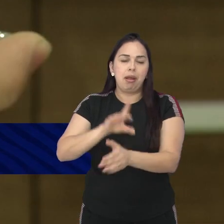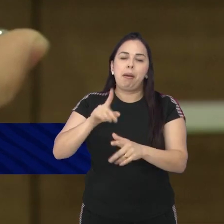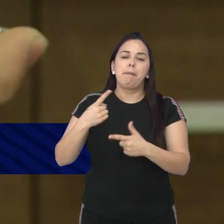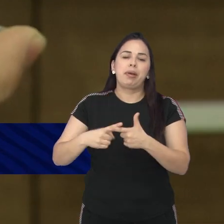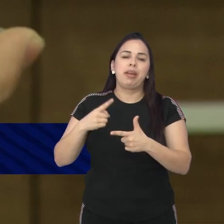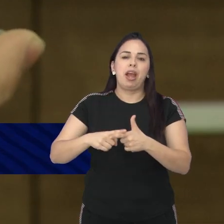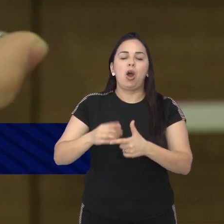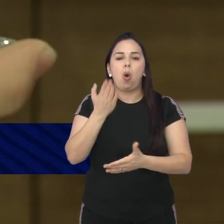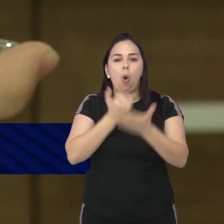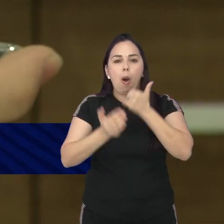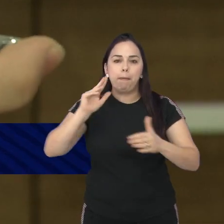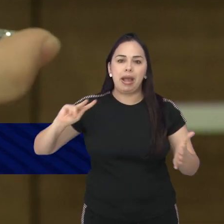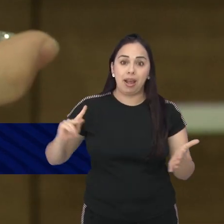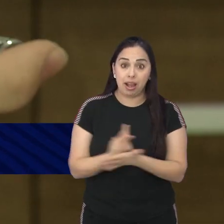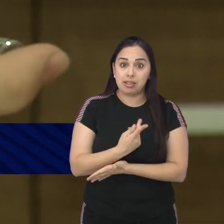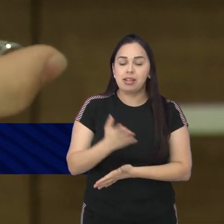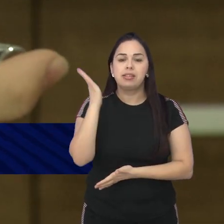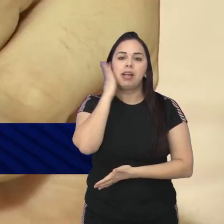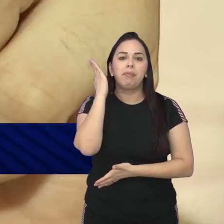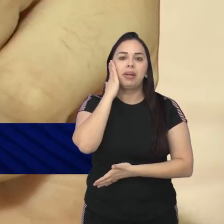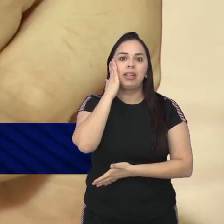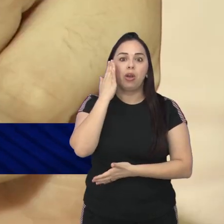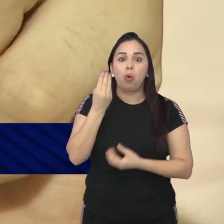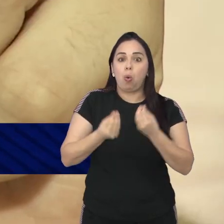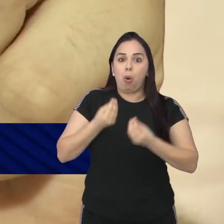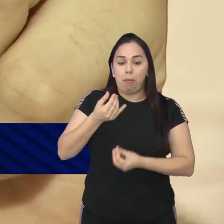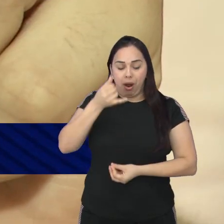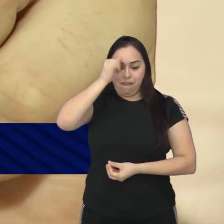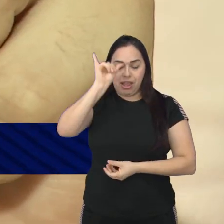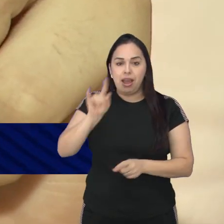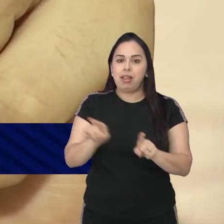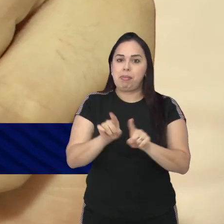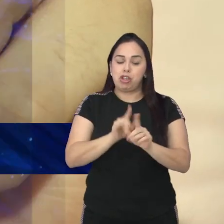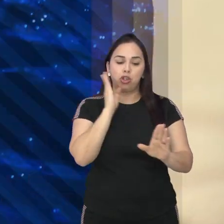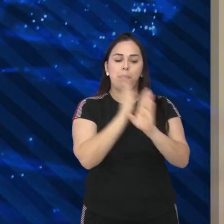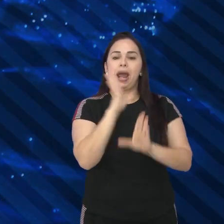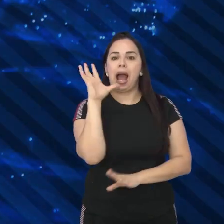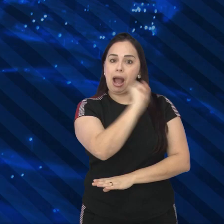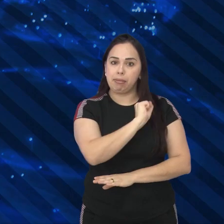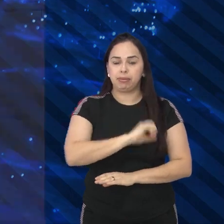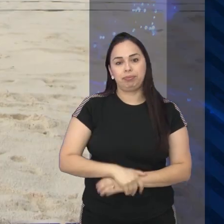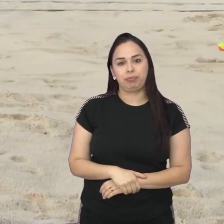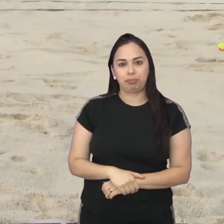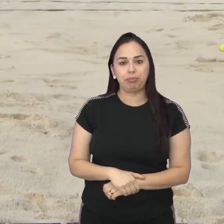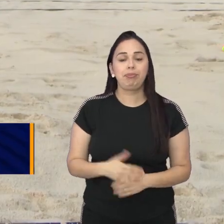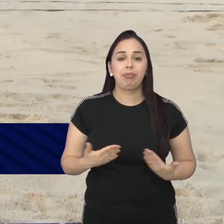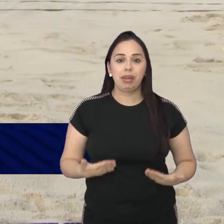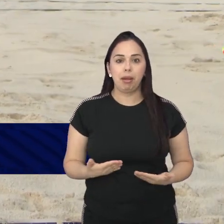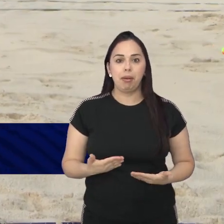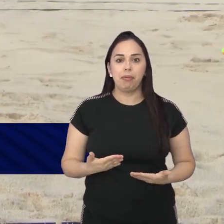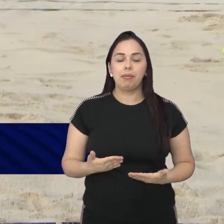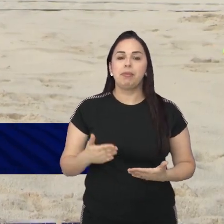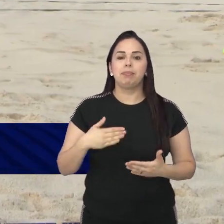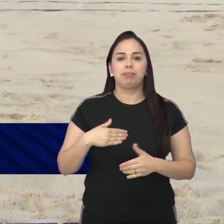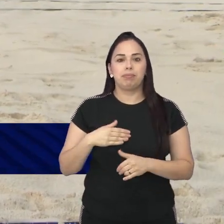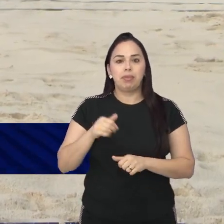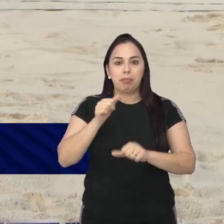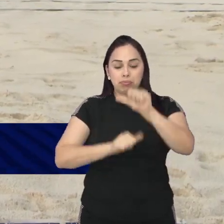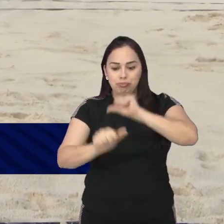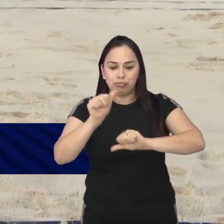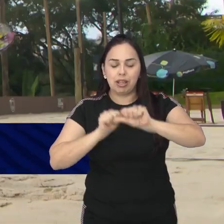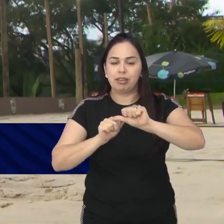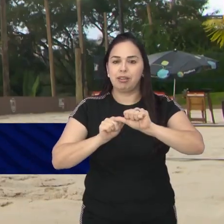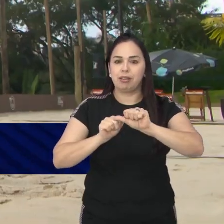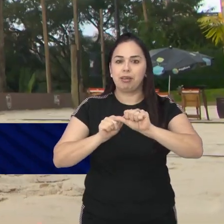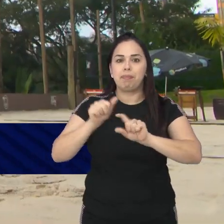maus hábitos alimentares. Saiba a importância da prevenção e do diagnóstico precoce. Falando em mudança de hábitos, campanha Janeiro